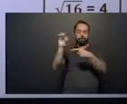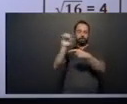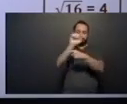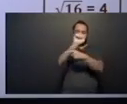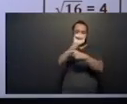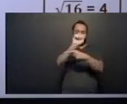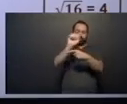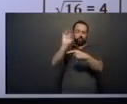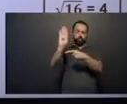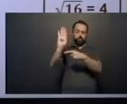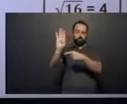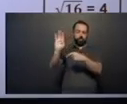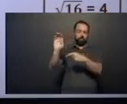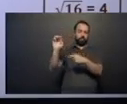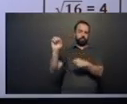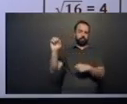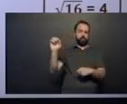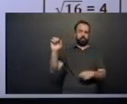as possíveis